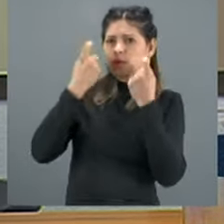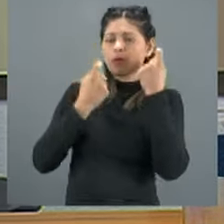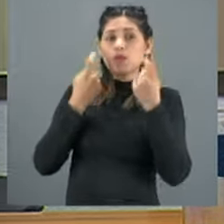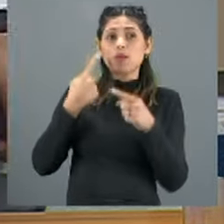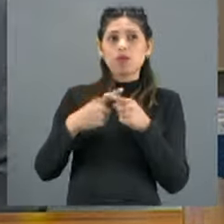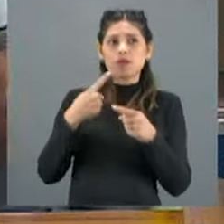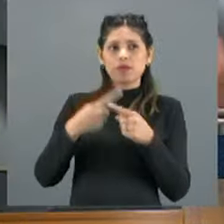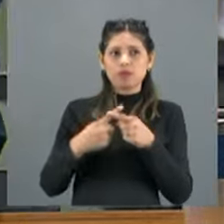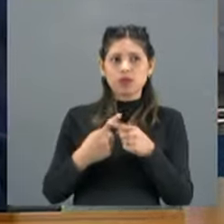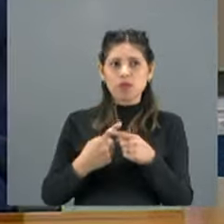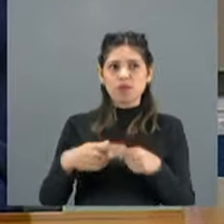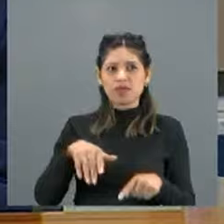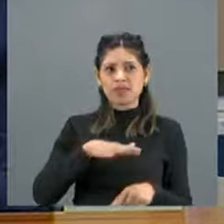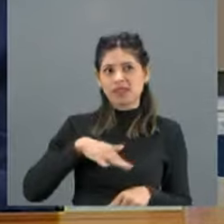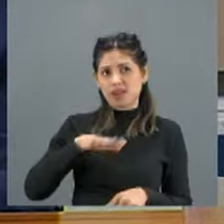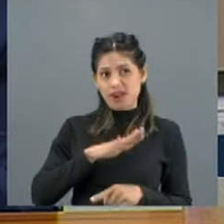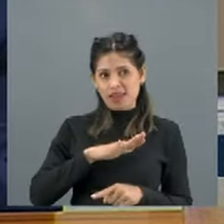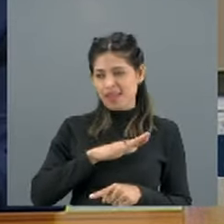com conflito.